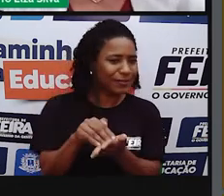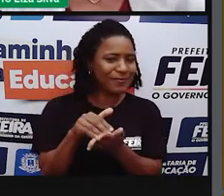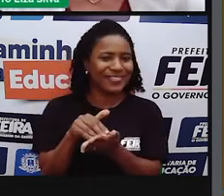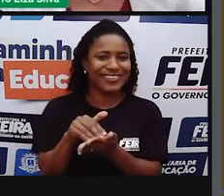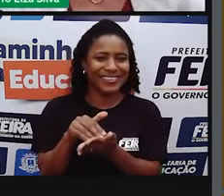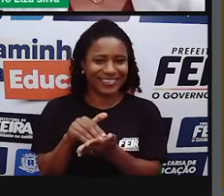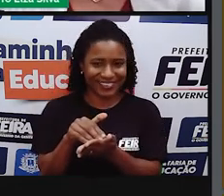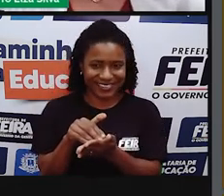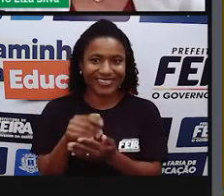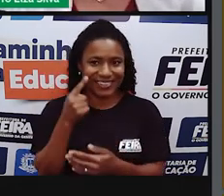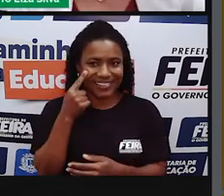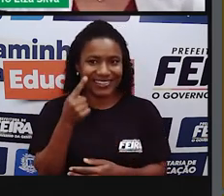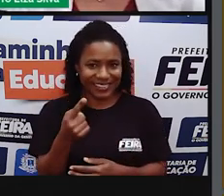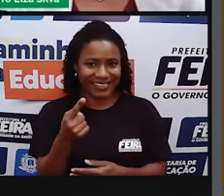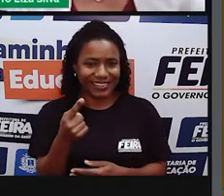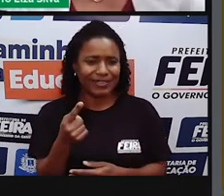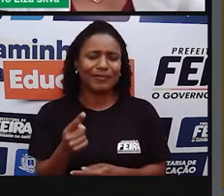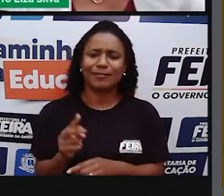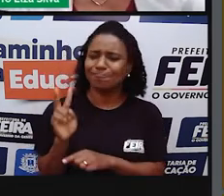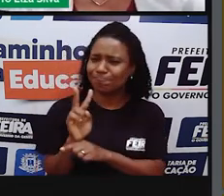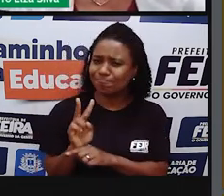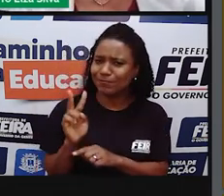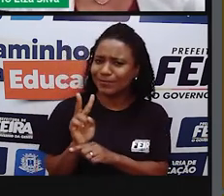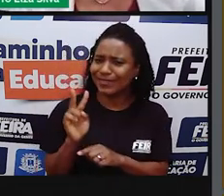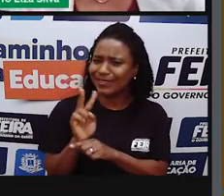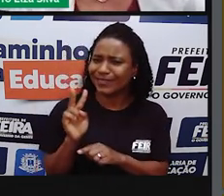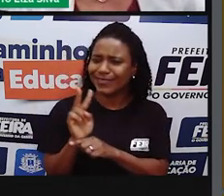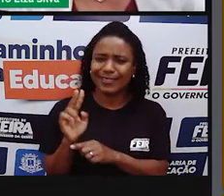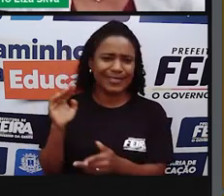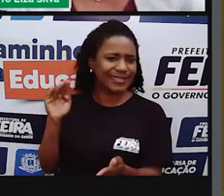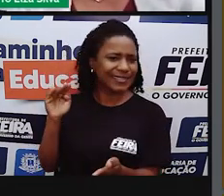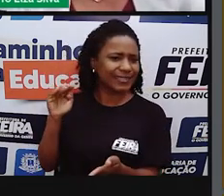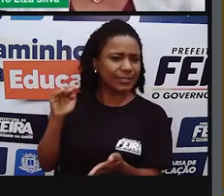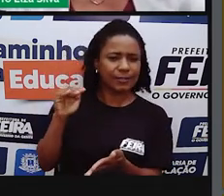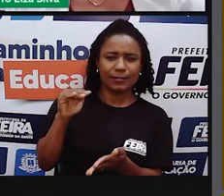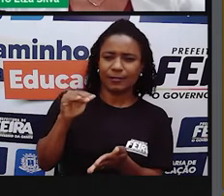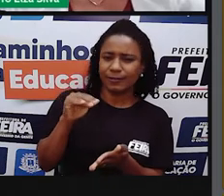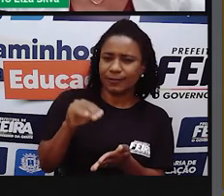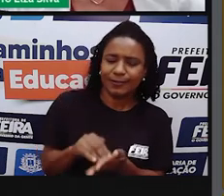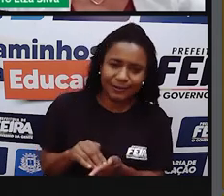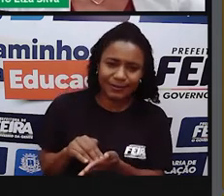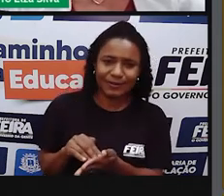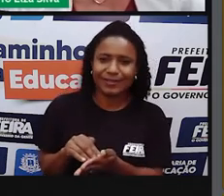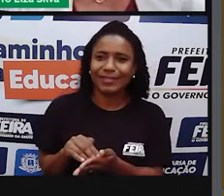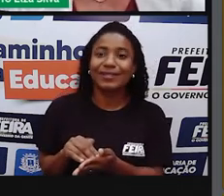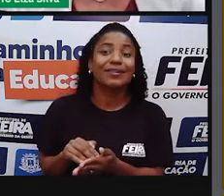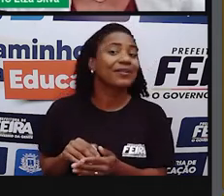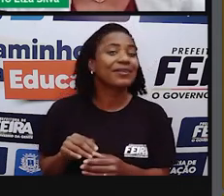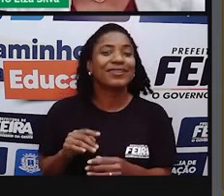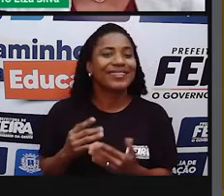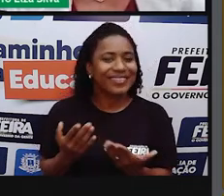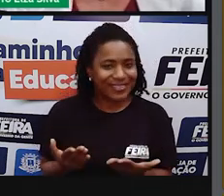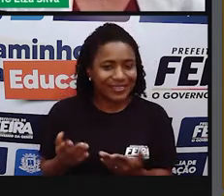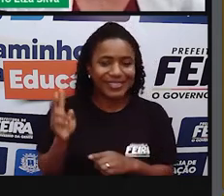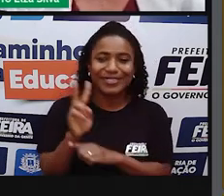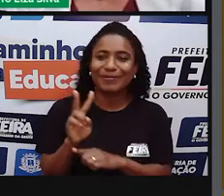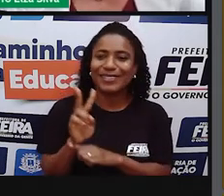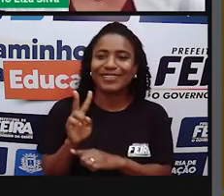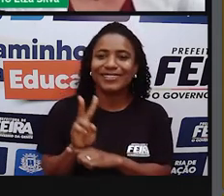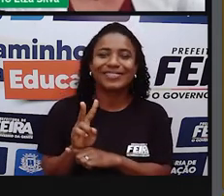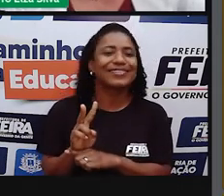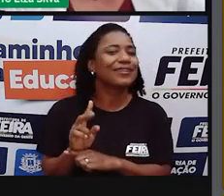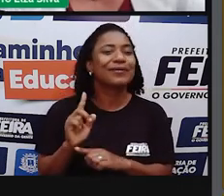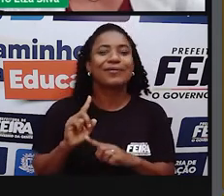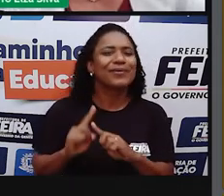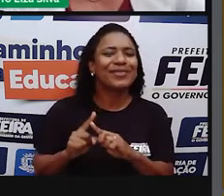is hope. O que é que a esperança é a última que morre? Porque, na verdade, é a esperança que nos guia. Sempre estamos